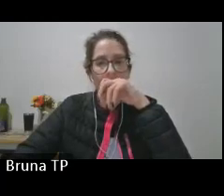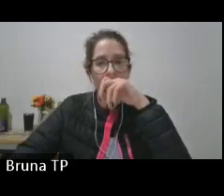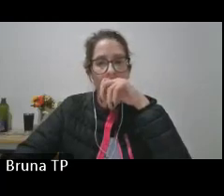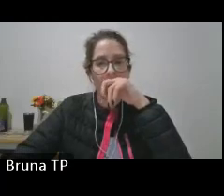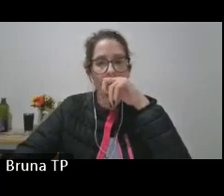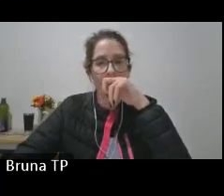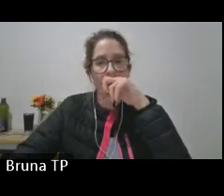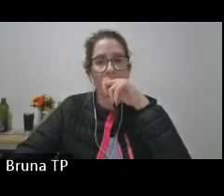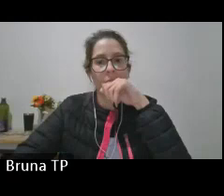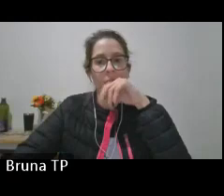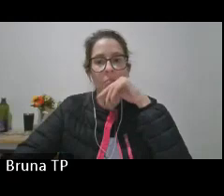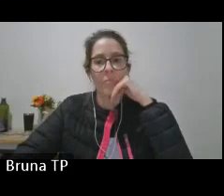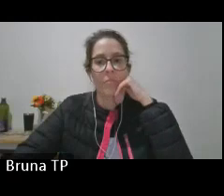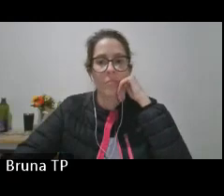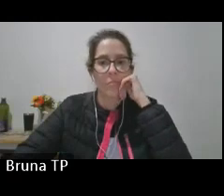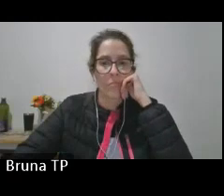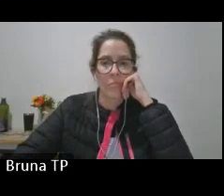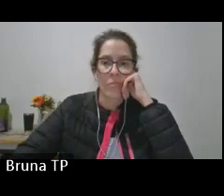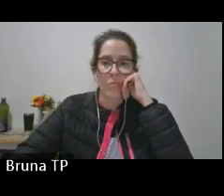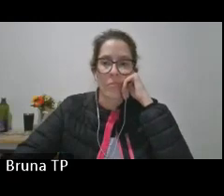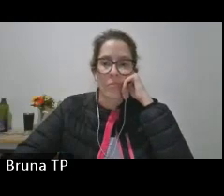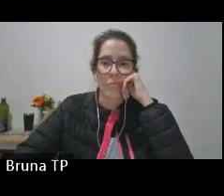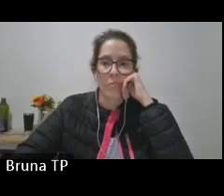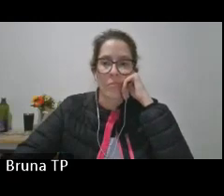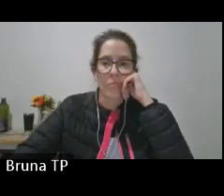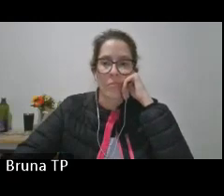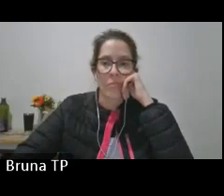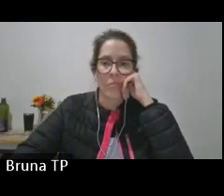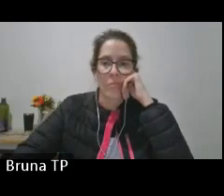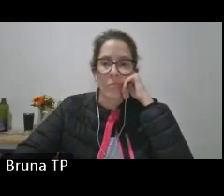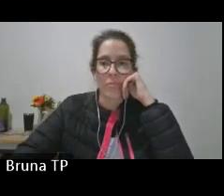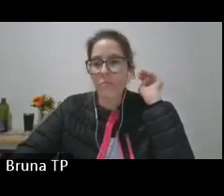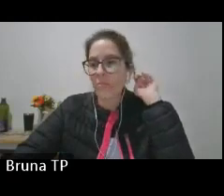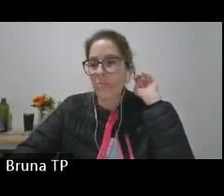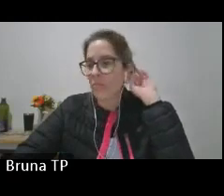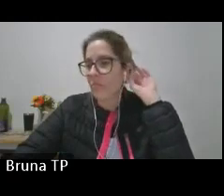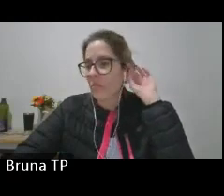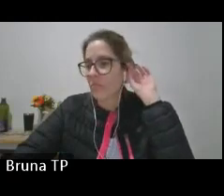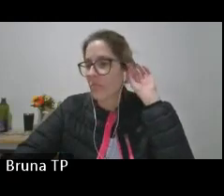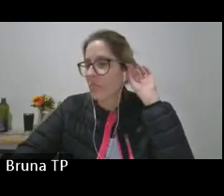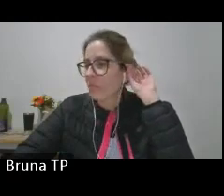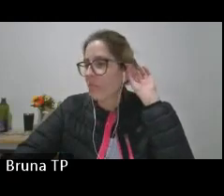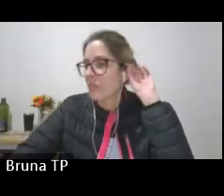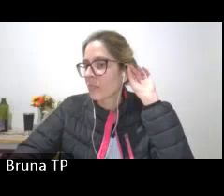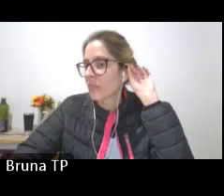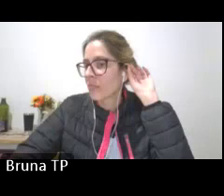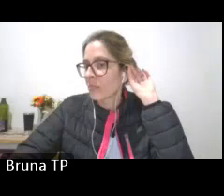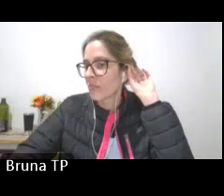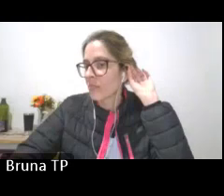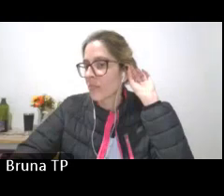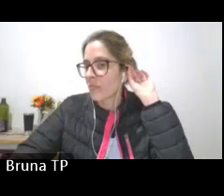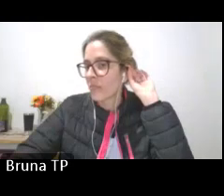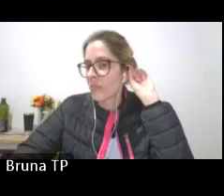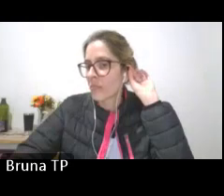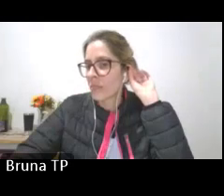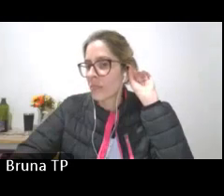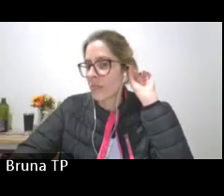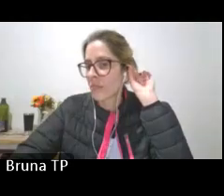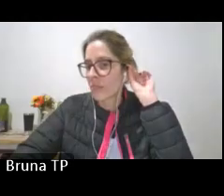o que foi no vizinho. A estaca teve que ser maior. Então, isso muda totalmente a estrutura